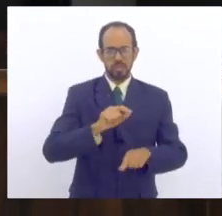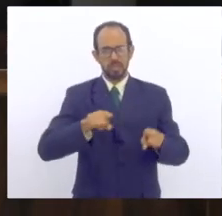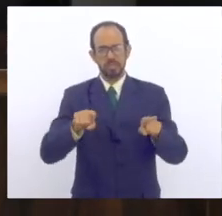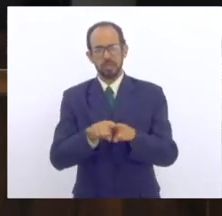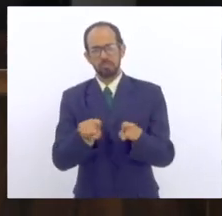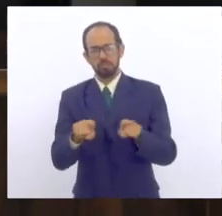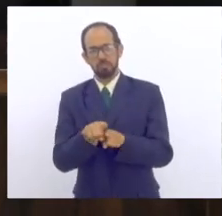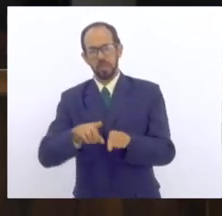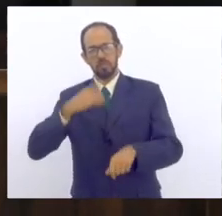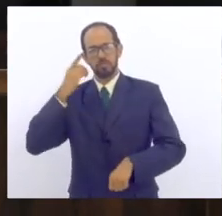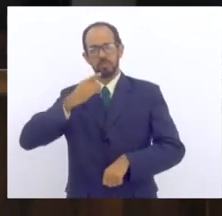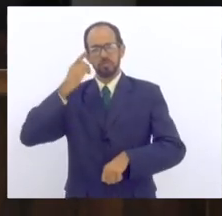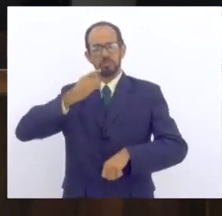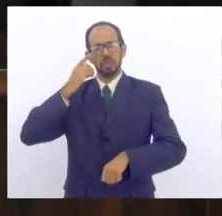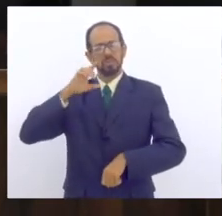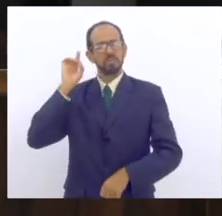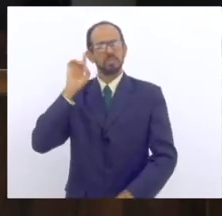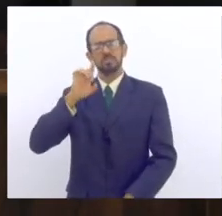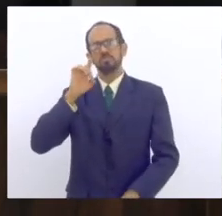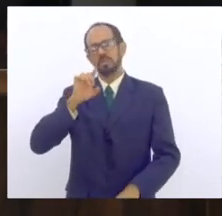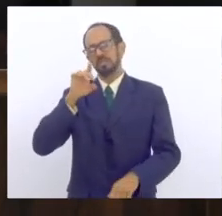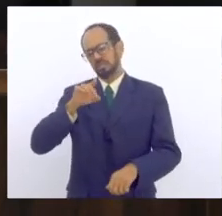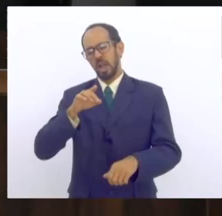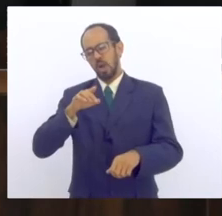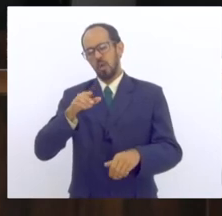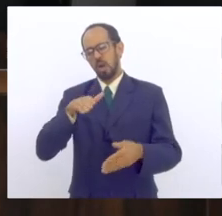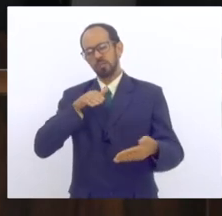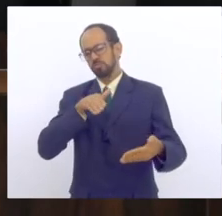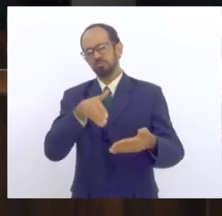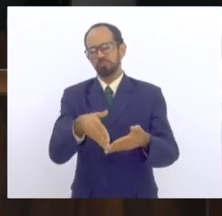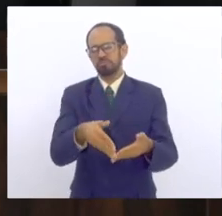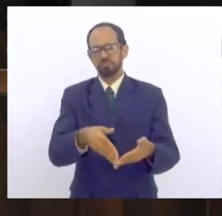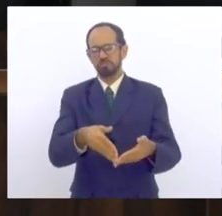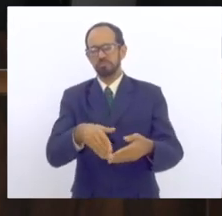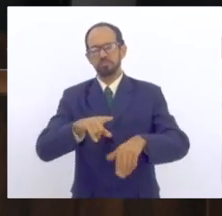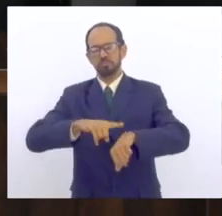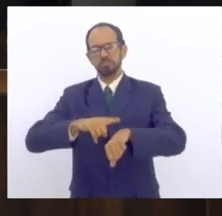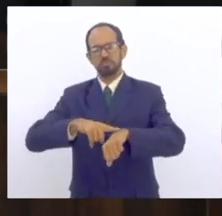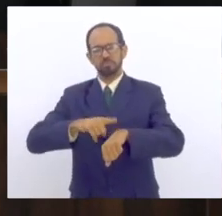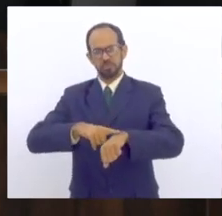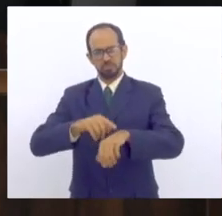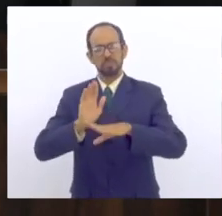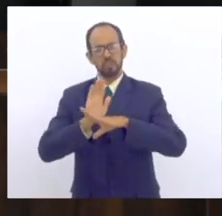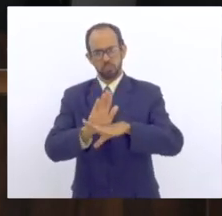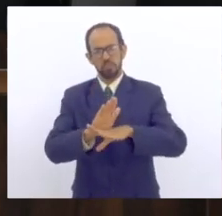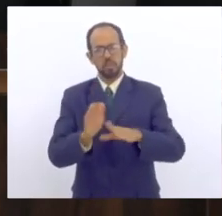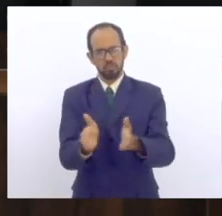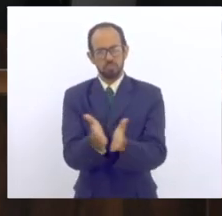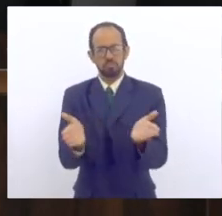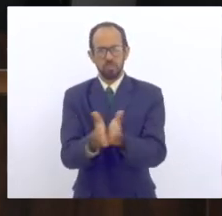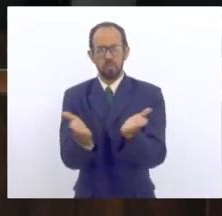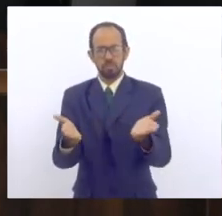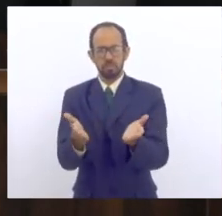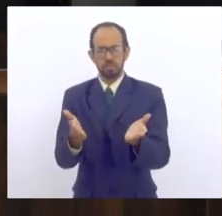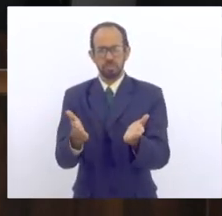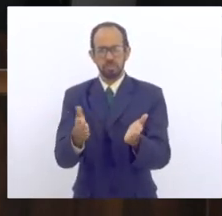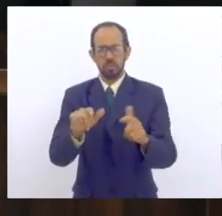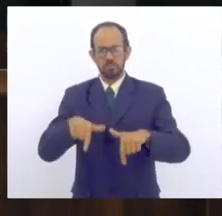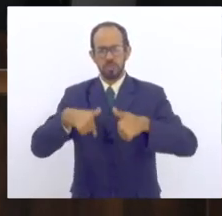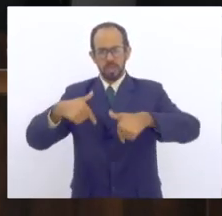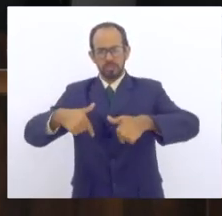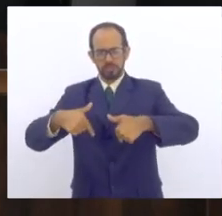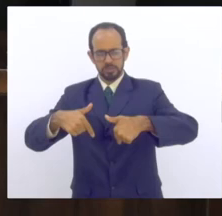psinotabilizou especialmente em dedicar boa parte do seu tempo em ajudar os mais carentes com uma forte atuação